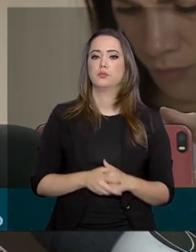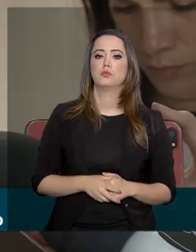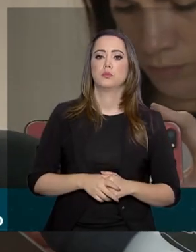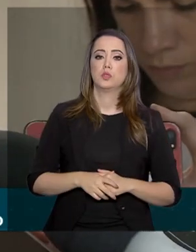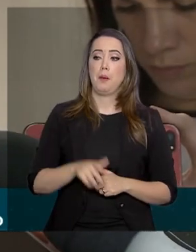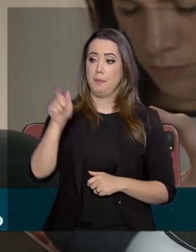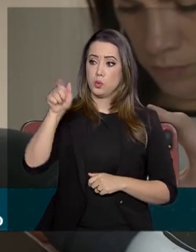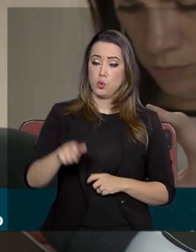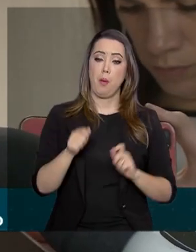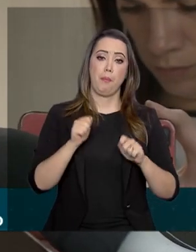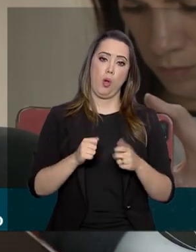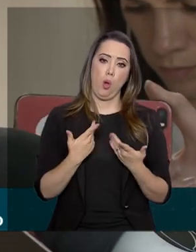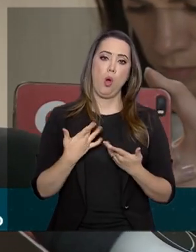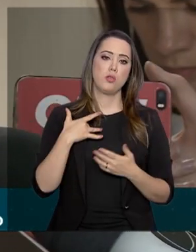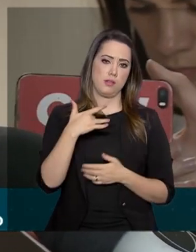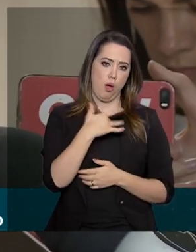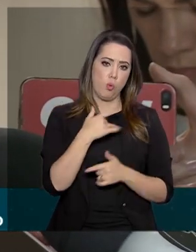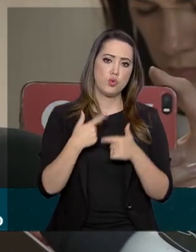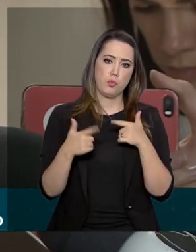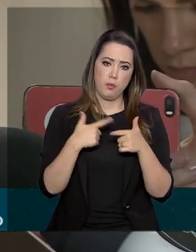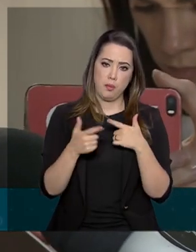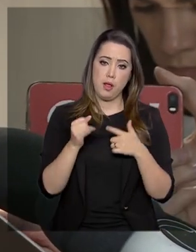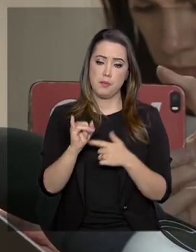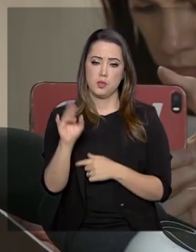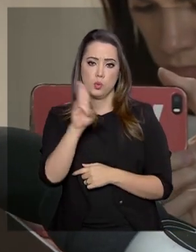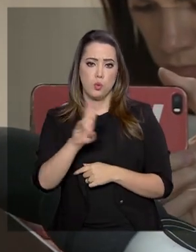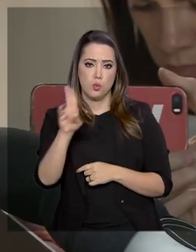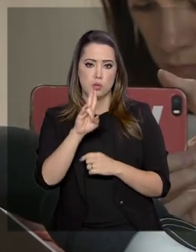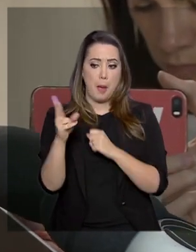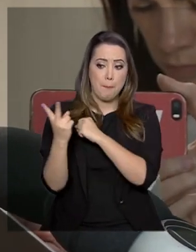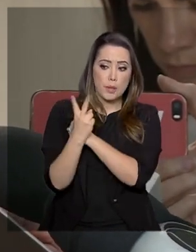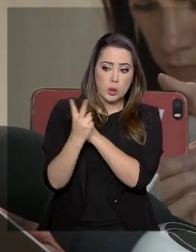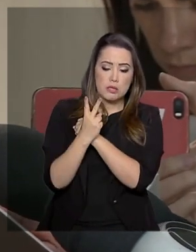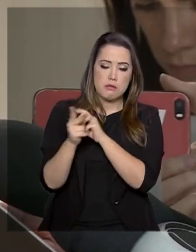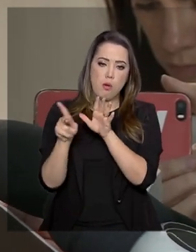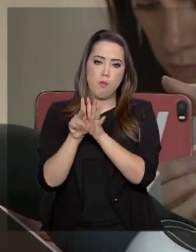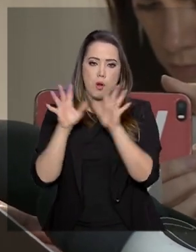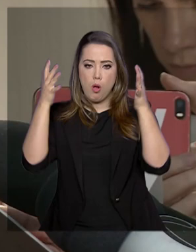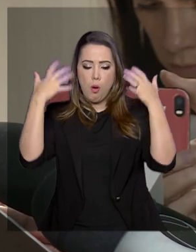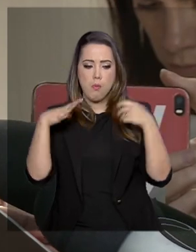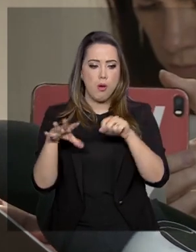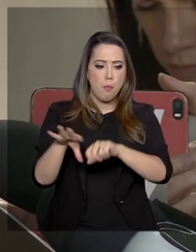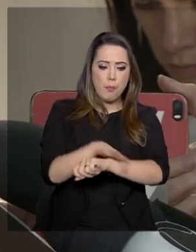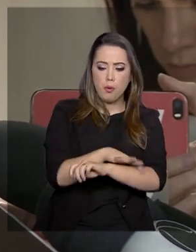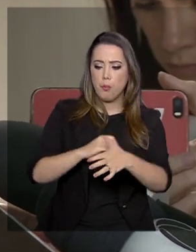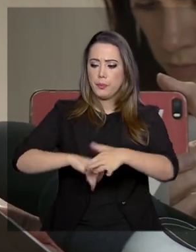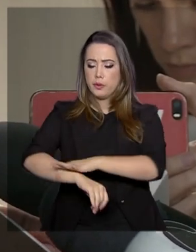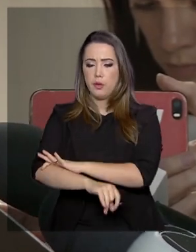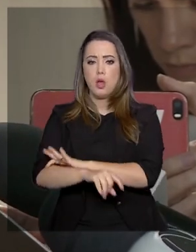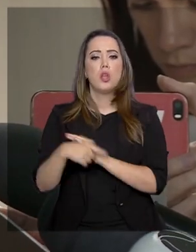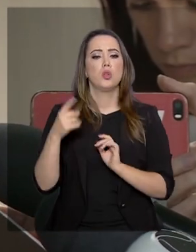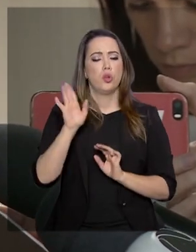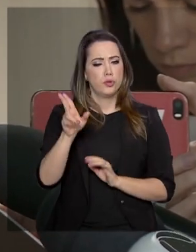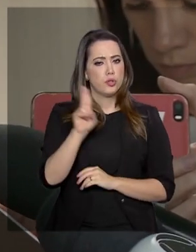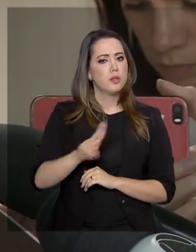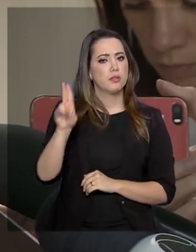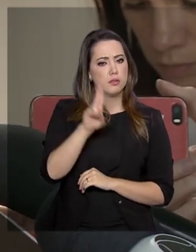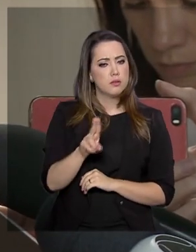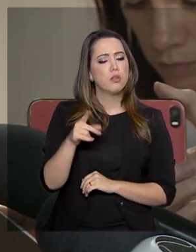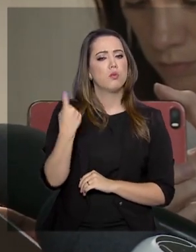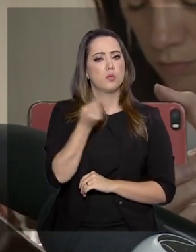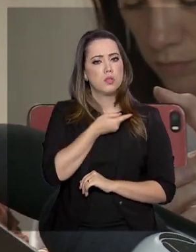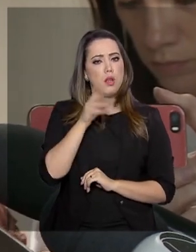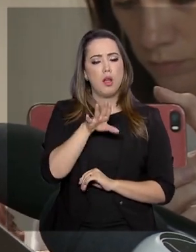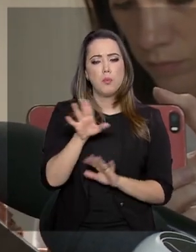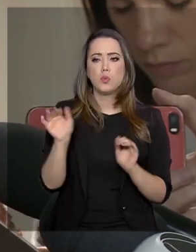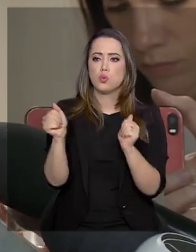saúde por não usar as roupas adequadas, os equipamentos adequados. E é isso que nós vamos fazer. Já estamos, aliás, fazendo com todas as